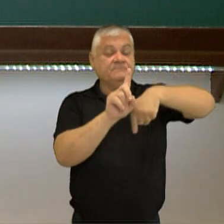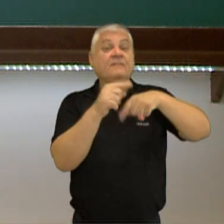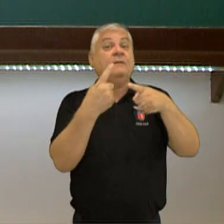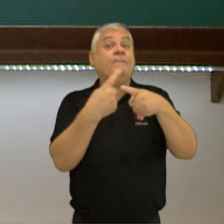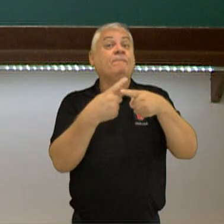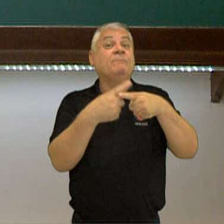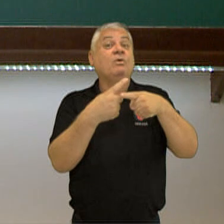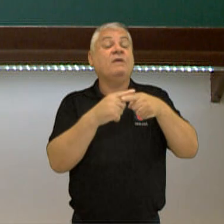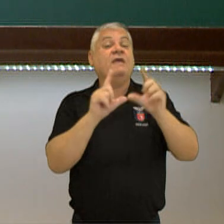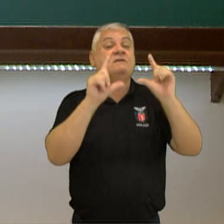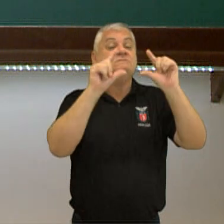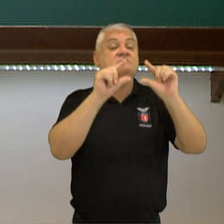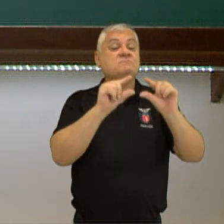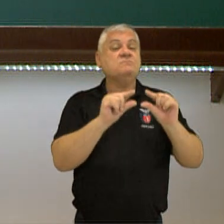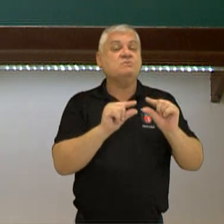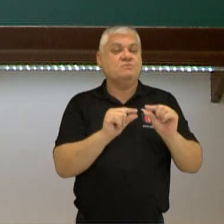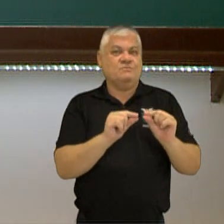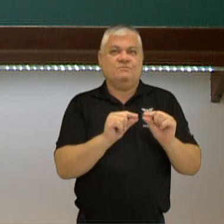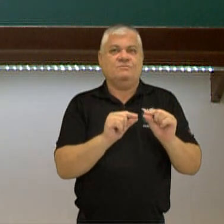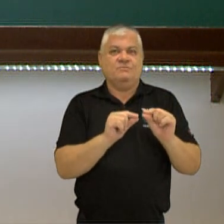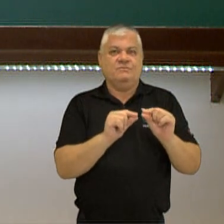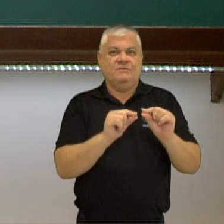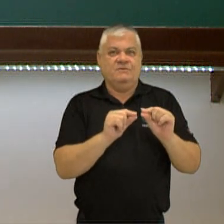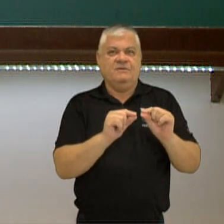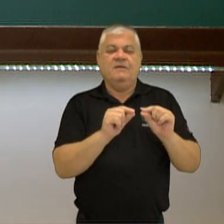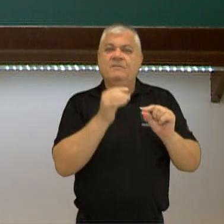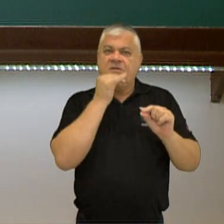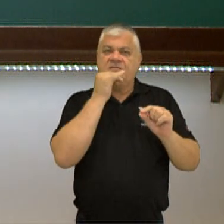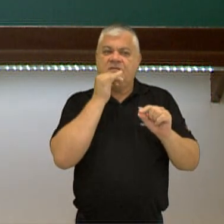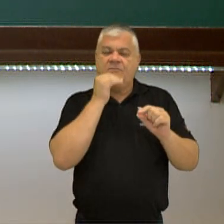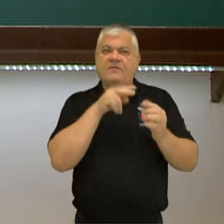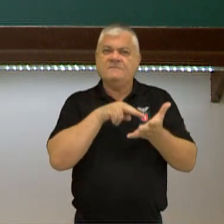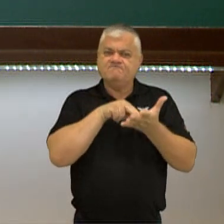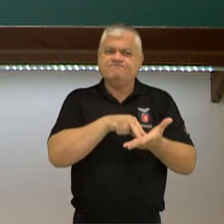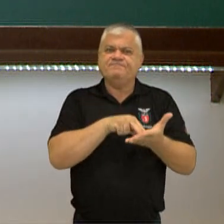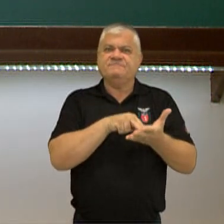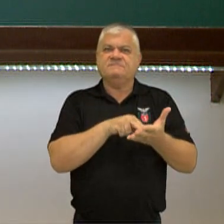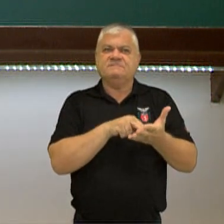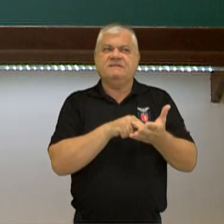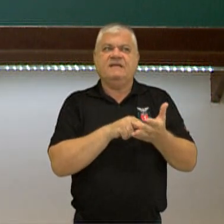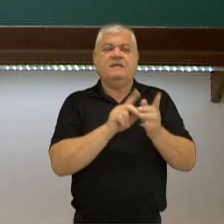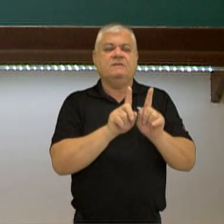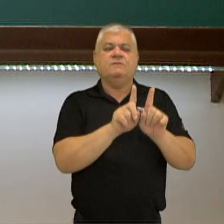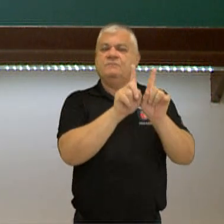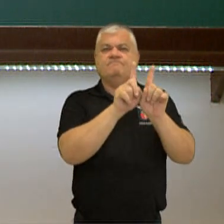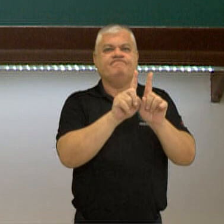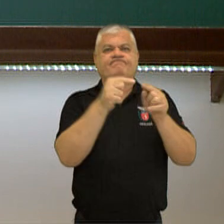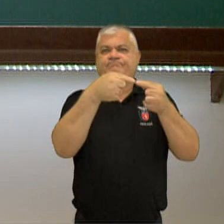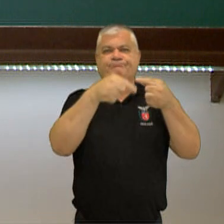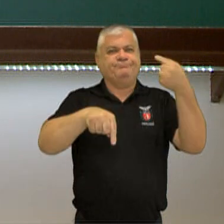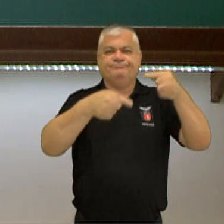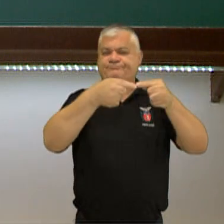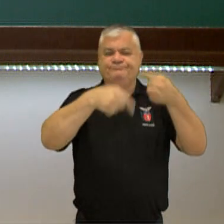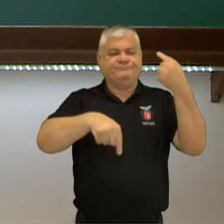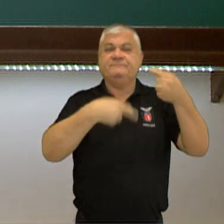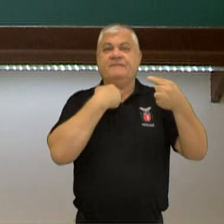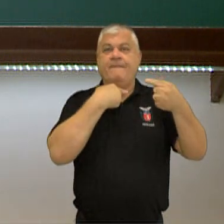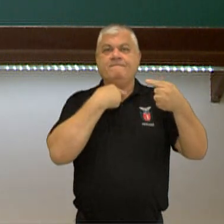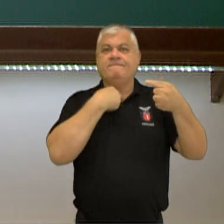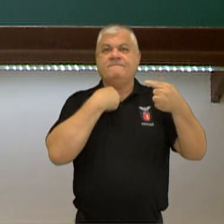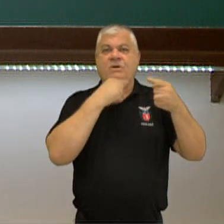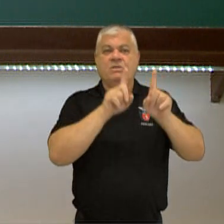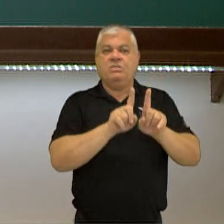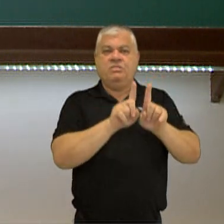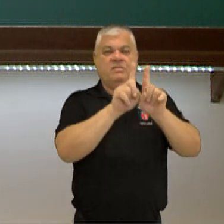para diminuir a repulsão e aumentar a estabilidade. 2 elétrons dessa forma não dá, eles apresentam a mesma carga. Então,